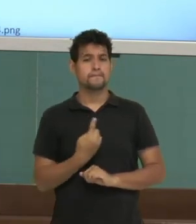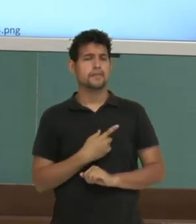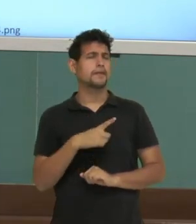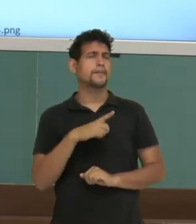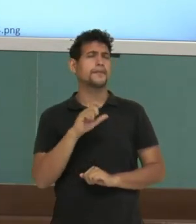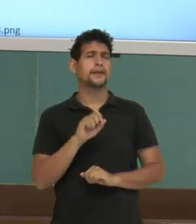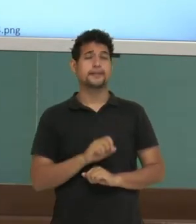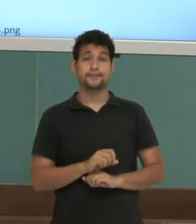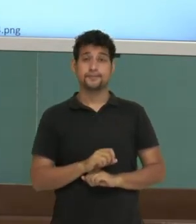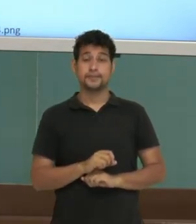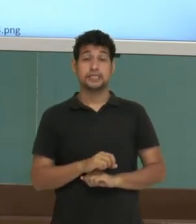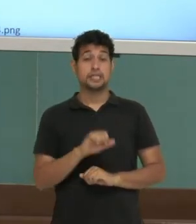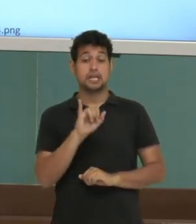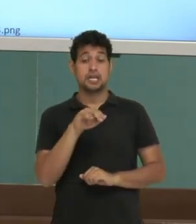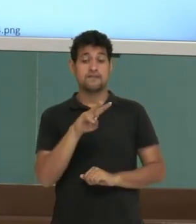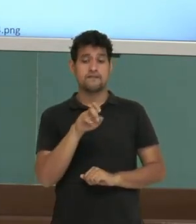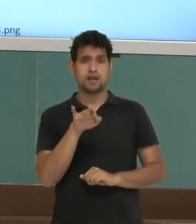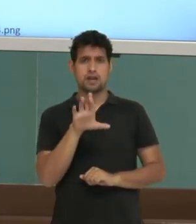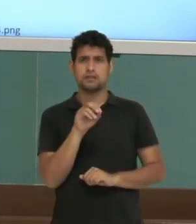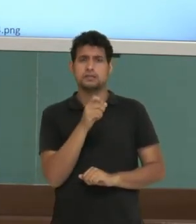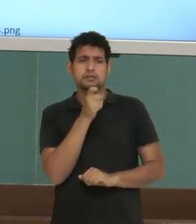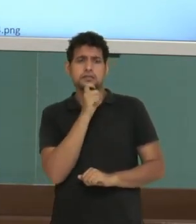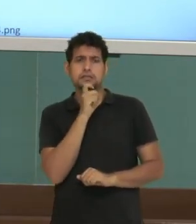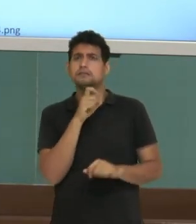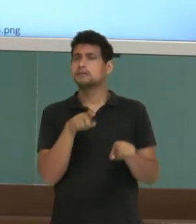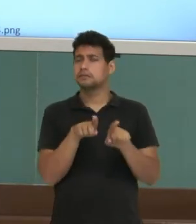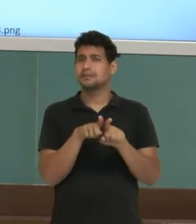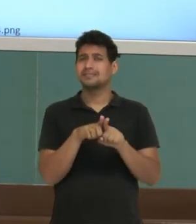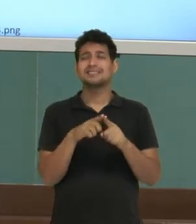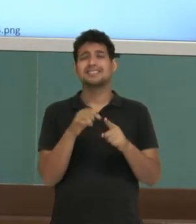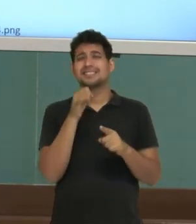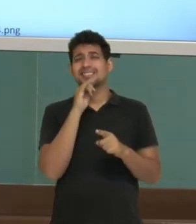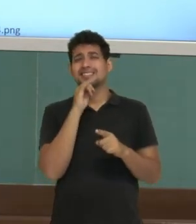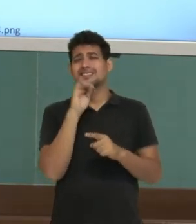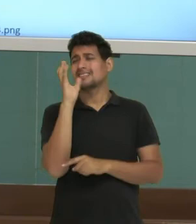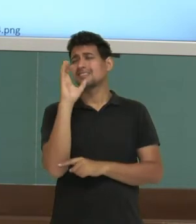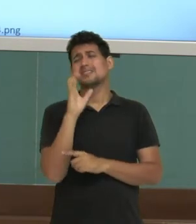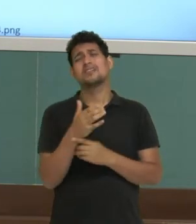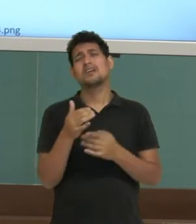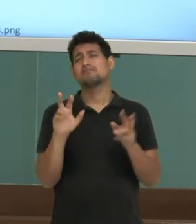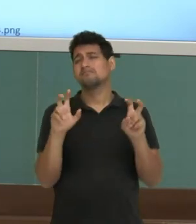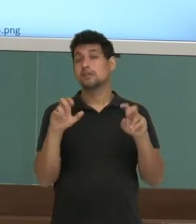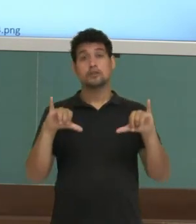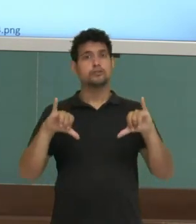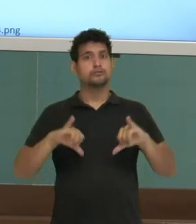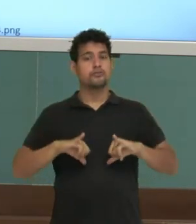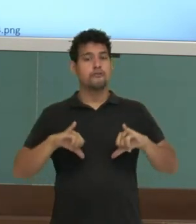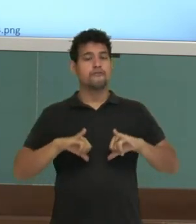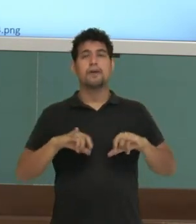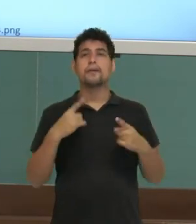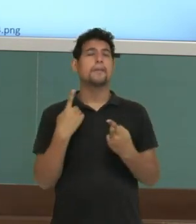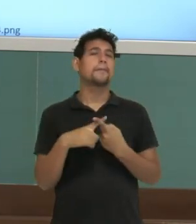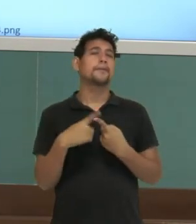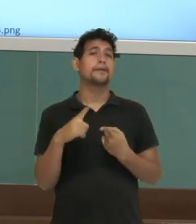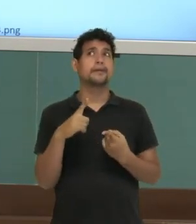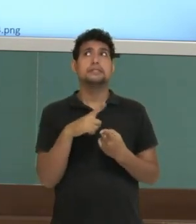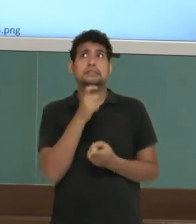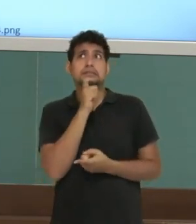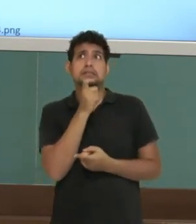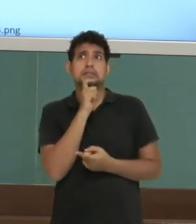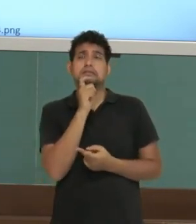inverno, as plantas, entre aspas, sofreram porque o clima ficou mais